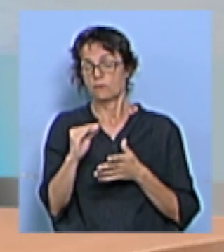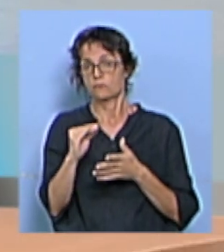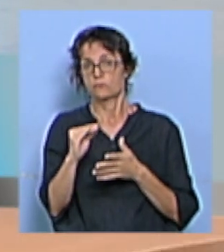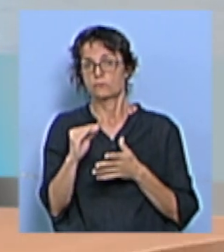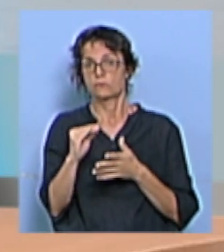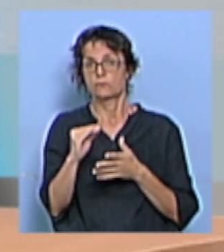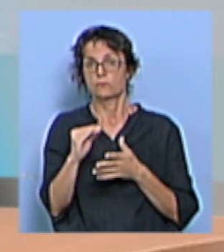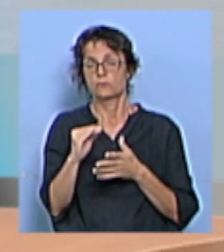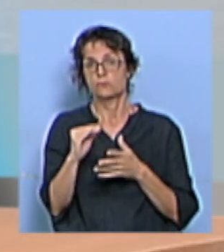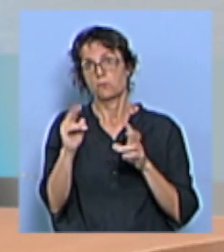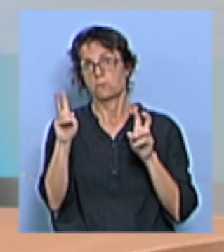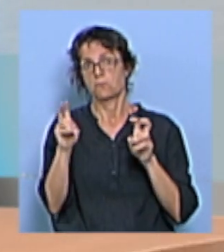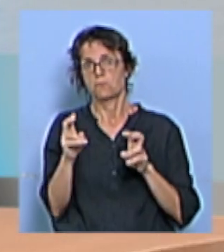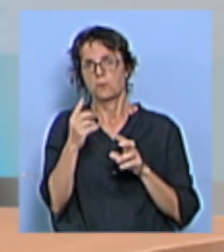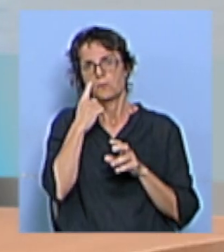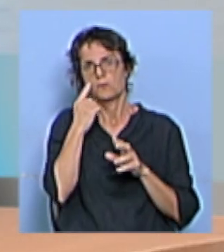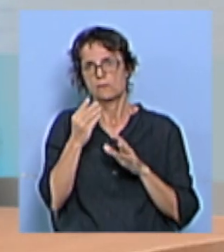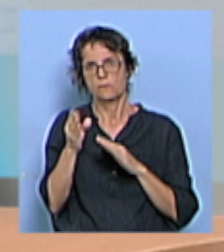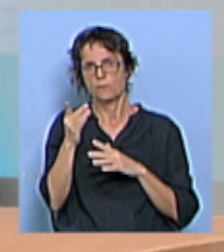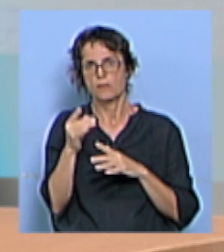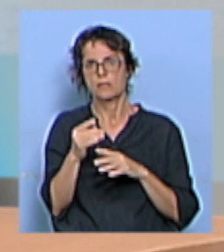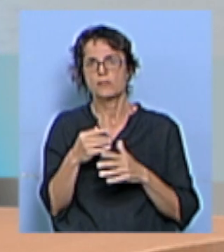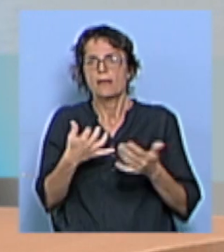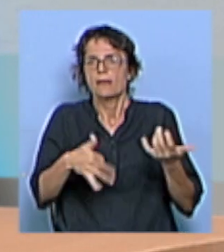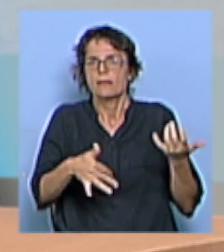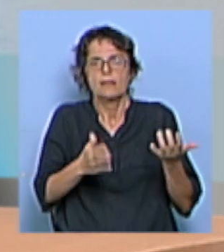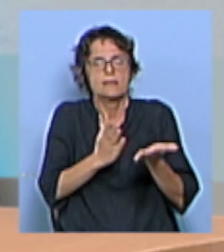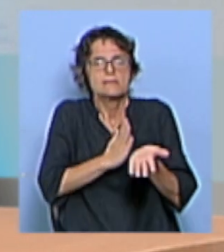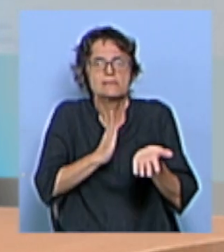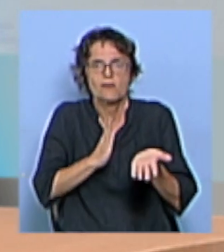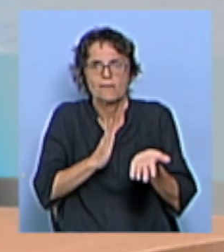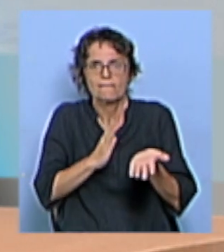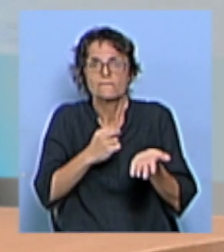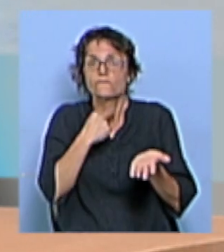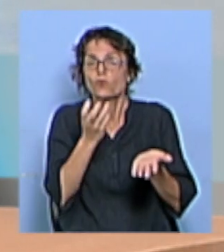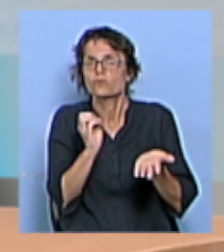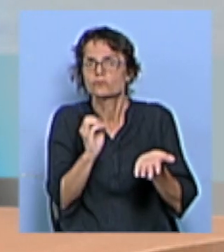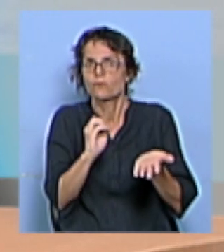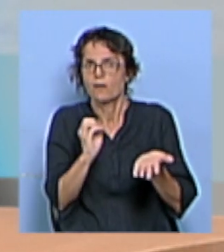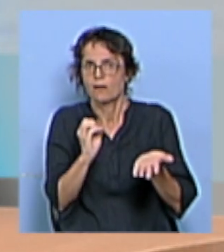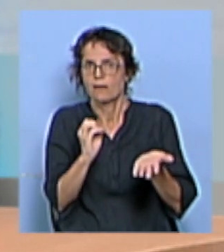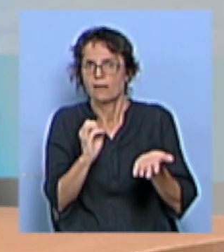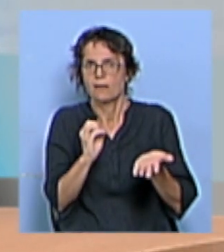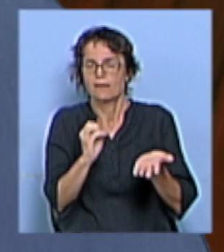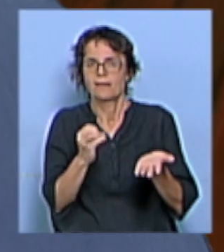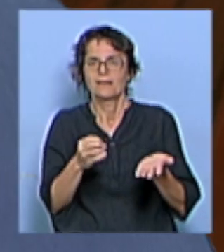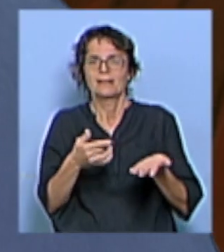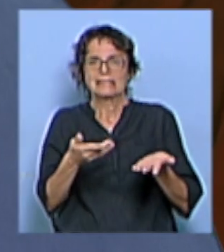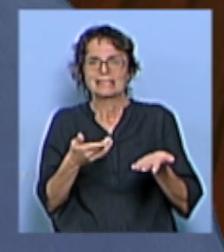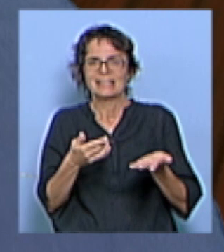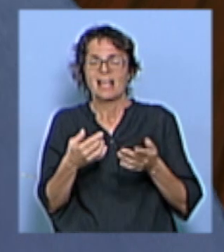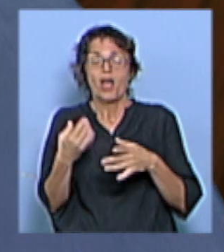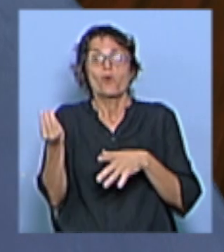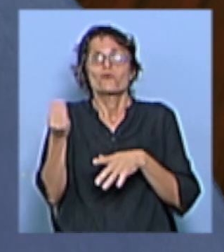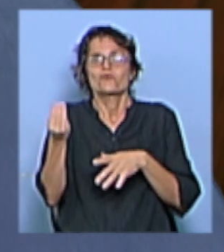enfim, dos temas mais conhecidos do Zé Afonso, e é só guitarra, portanto ali não há voz, mas é como agora os jovens dizem, é